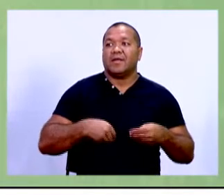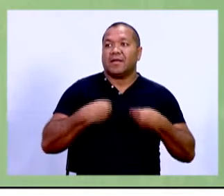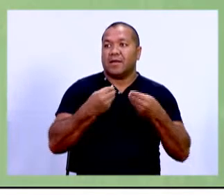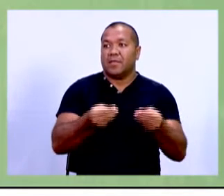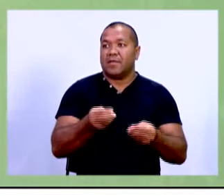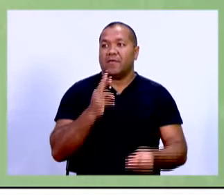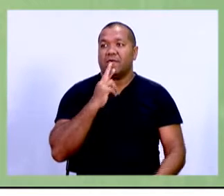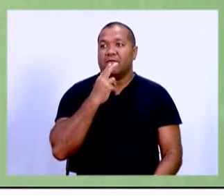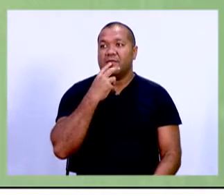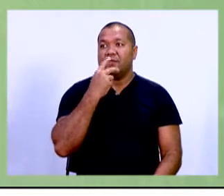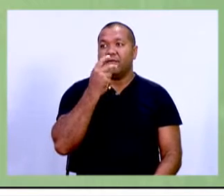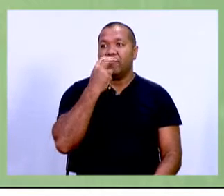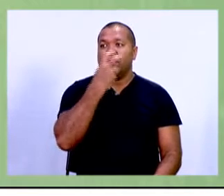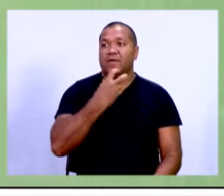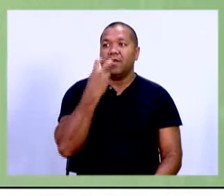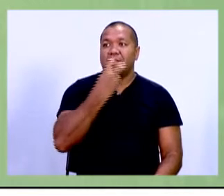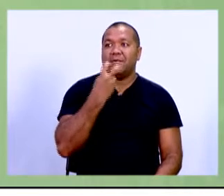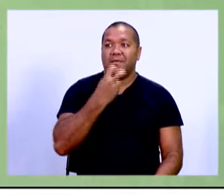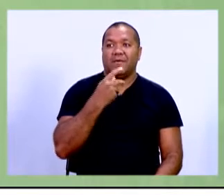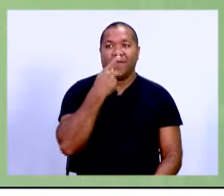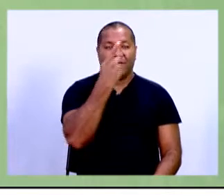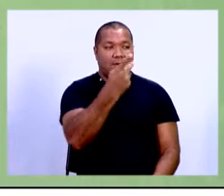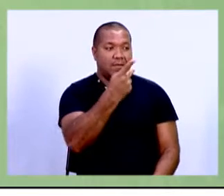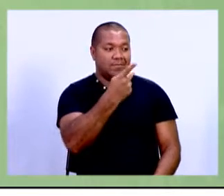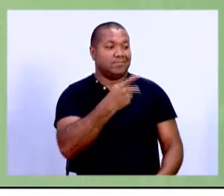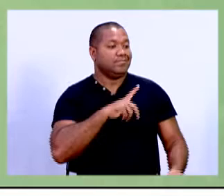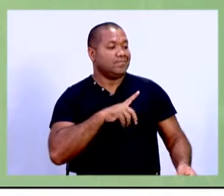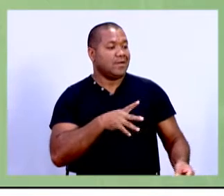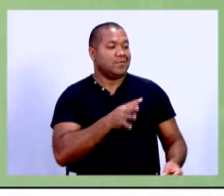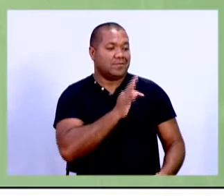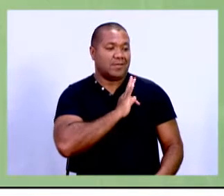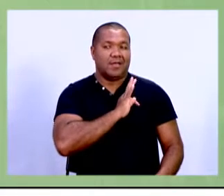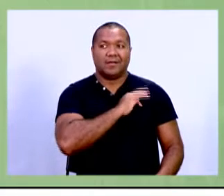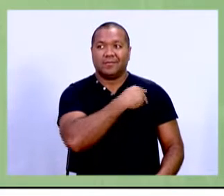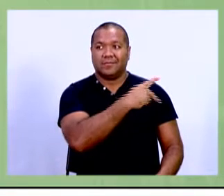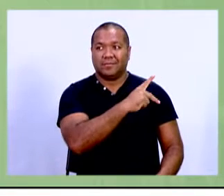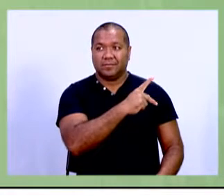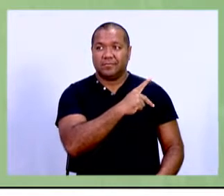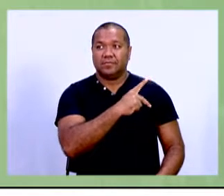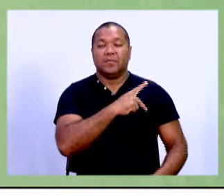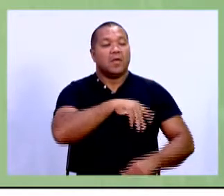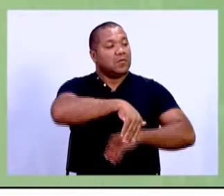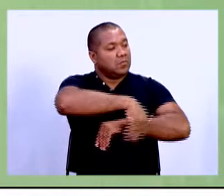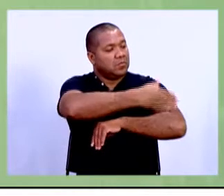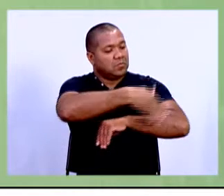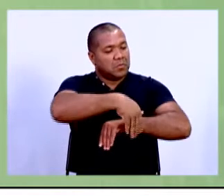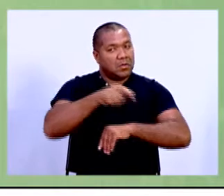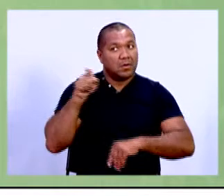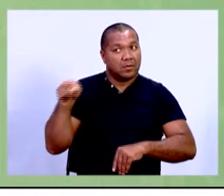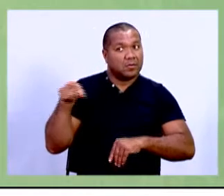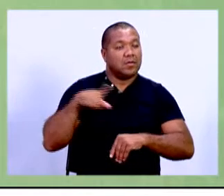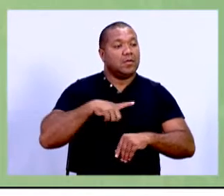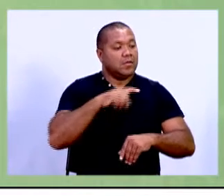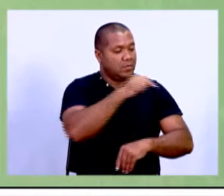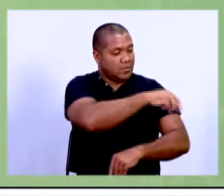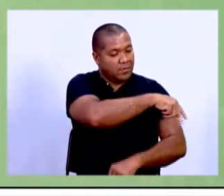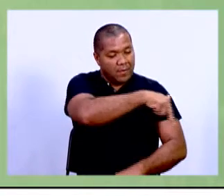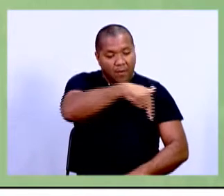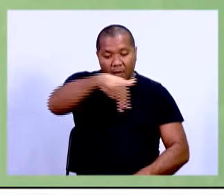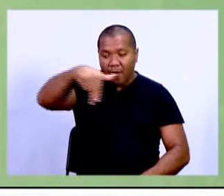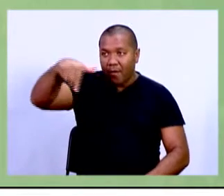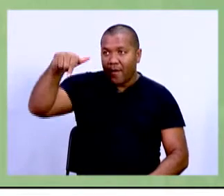verbalmente, olha só, para o técnico. Passo o endereço do cliente e ele se desloca até o